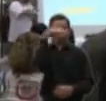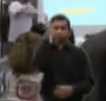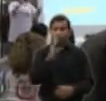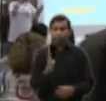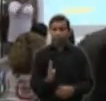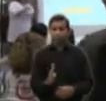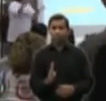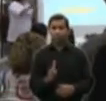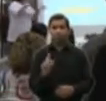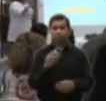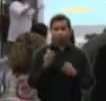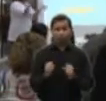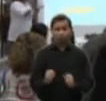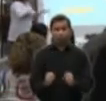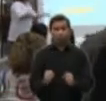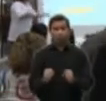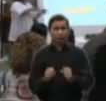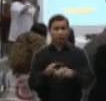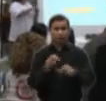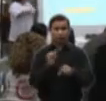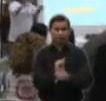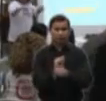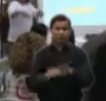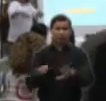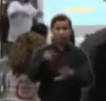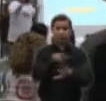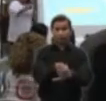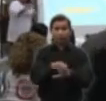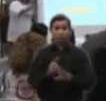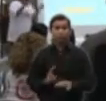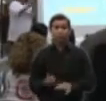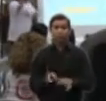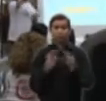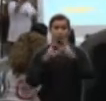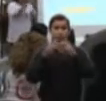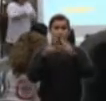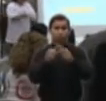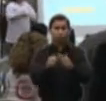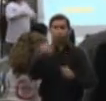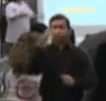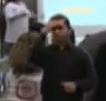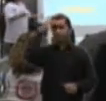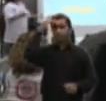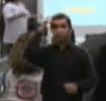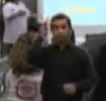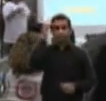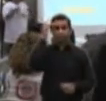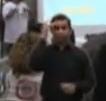né, estarmos fazendo essa inclusão das pessoas como um todo, né, fazer com que elas se